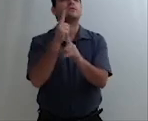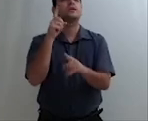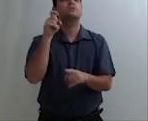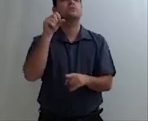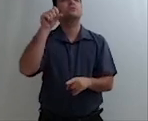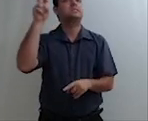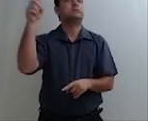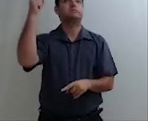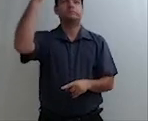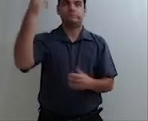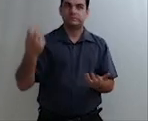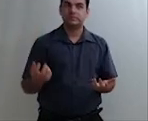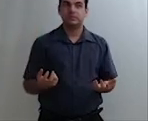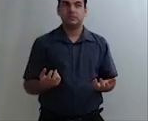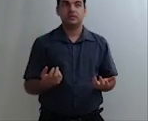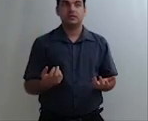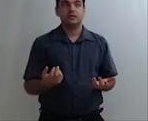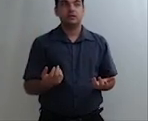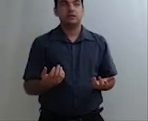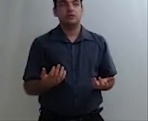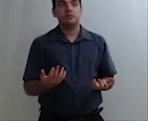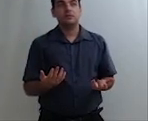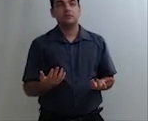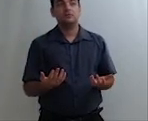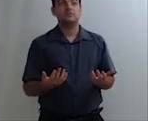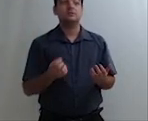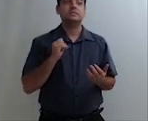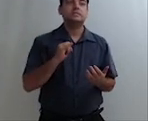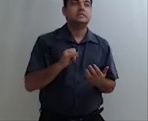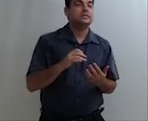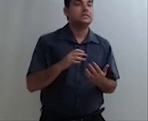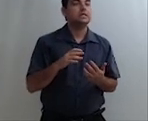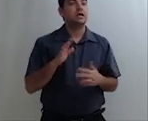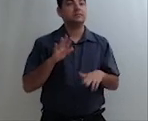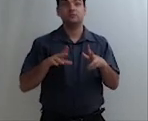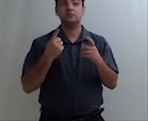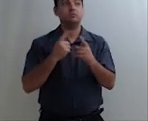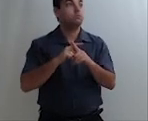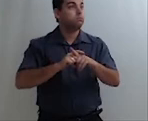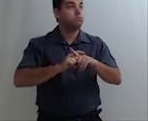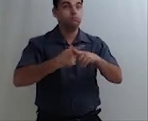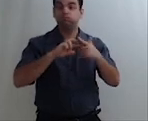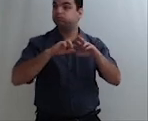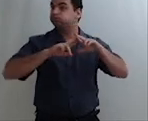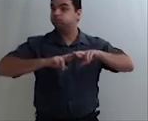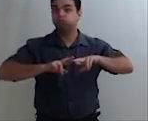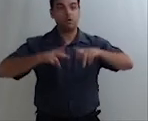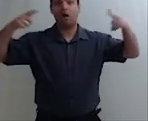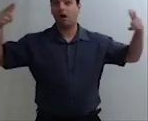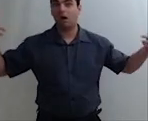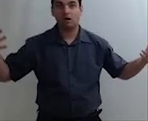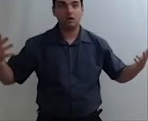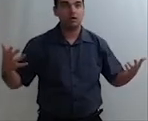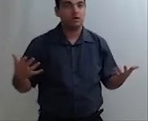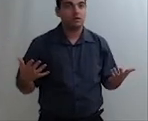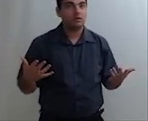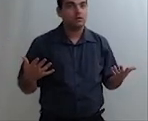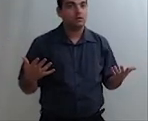altura Então veja quando não houver esse estrito segmento por uma razão